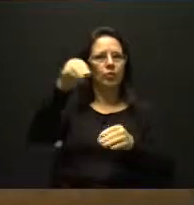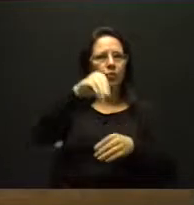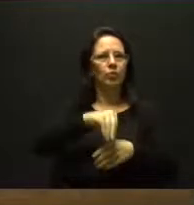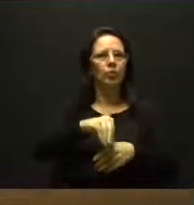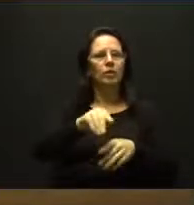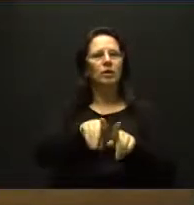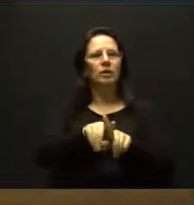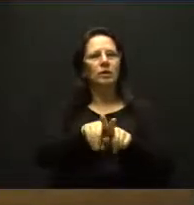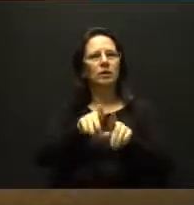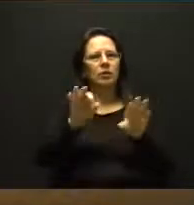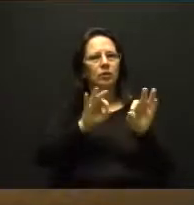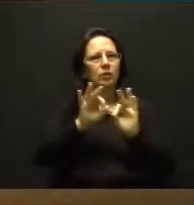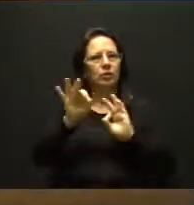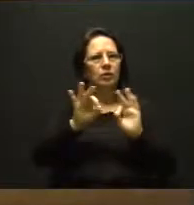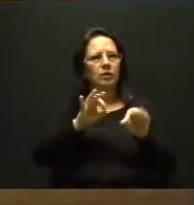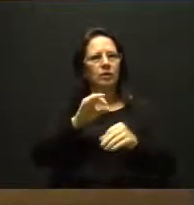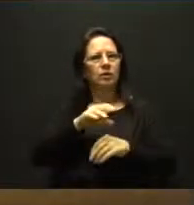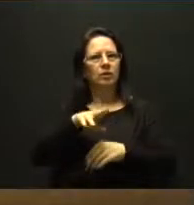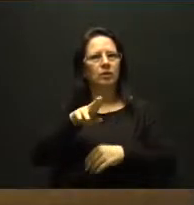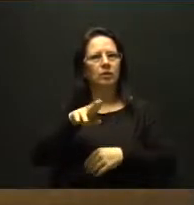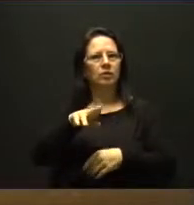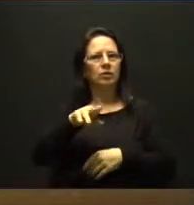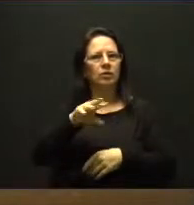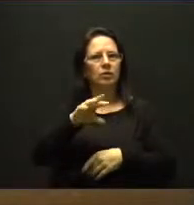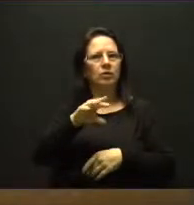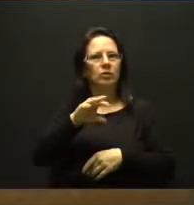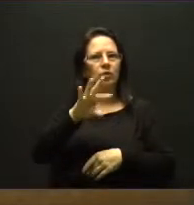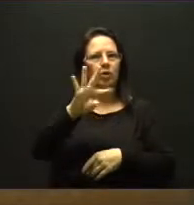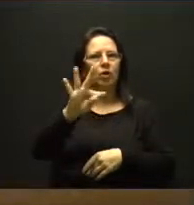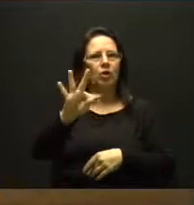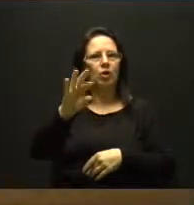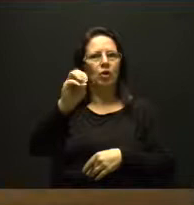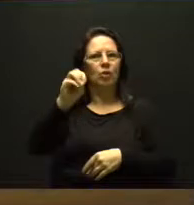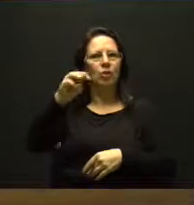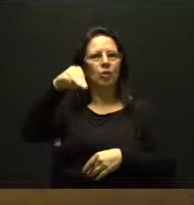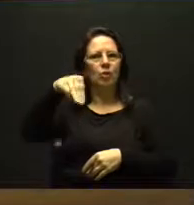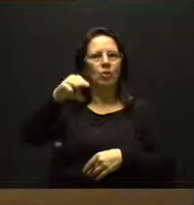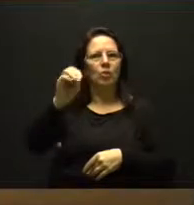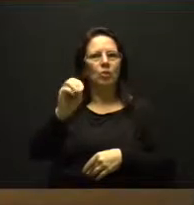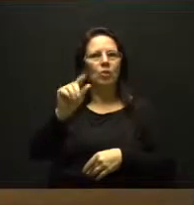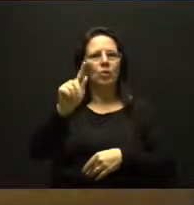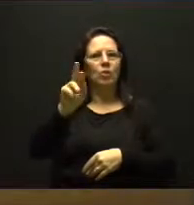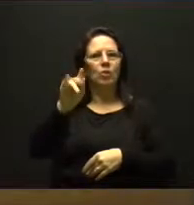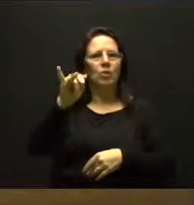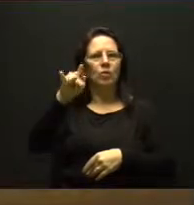outras partes da saúde um grande exemplo o tomógrafo está parado